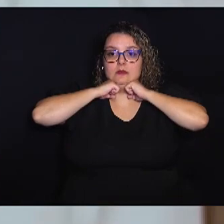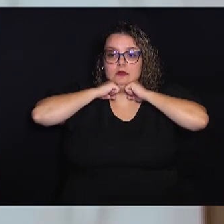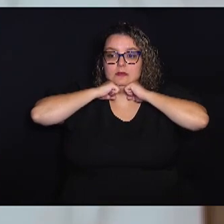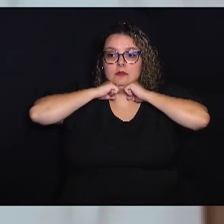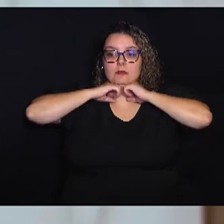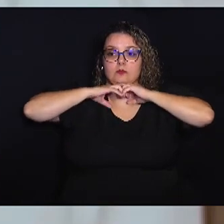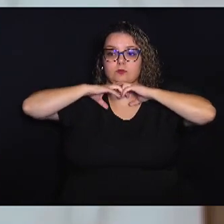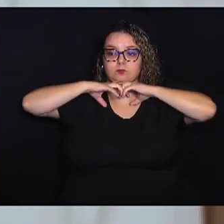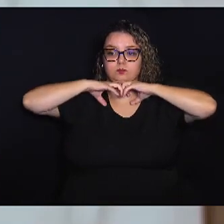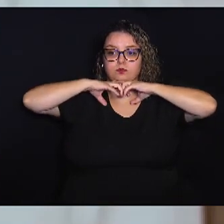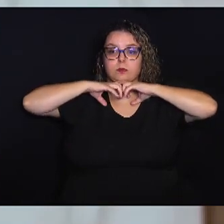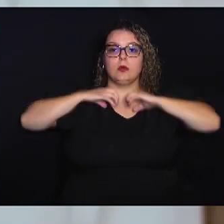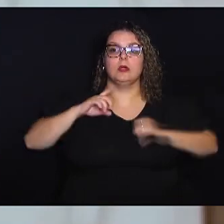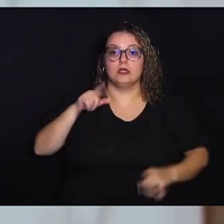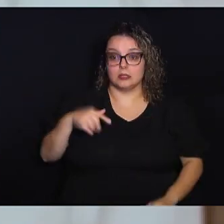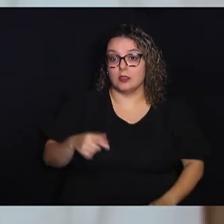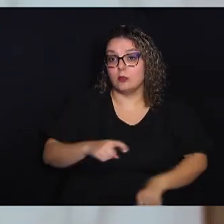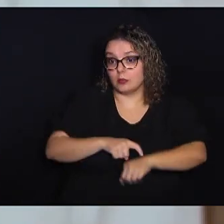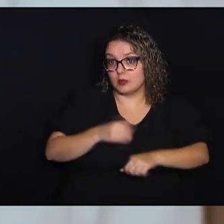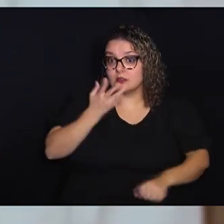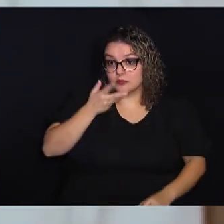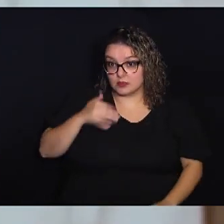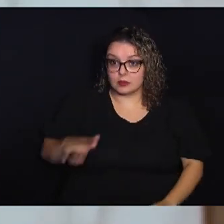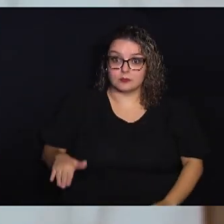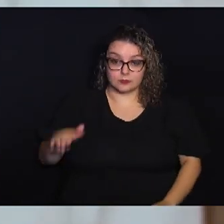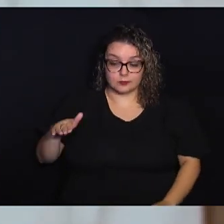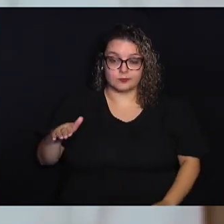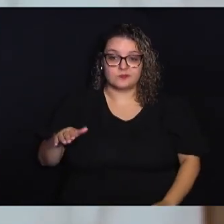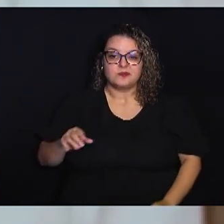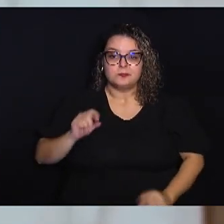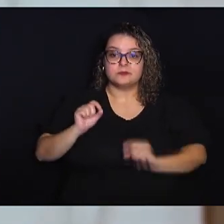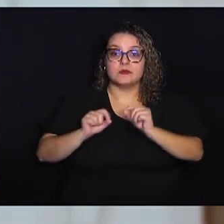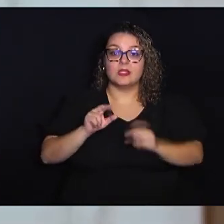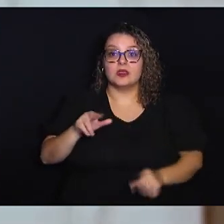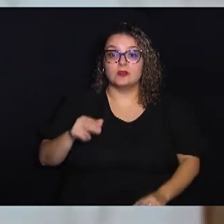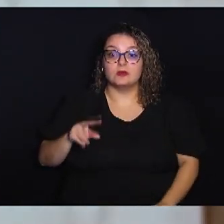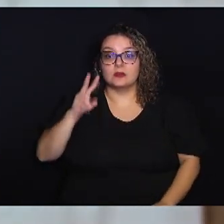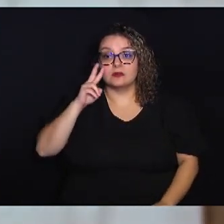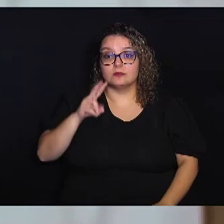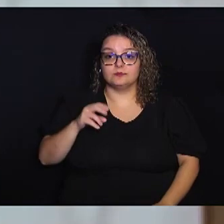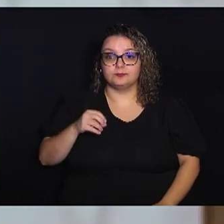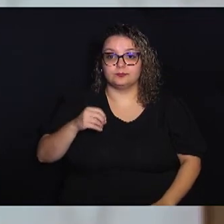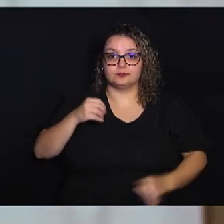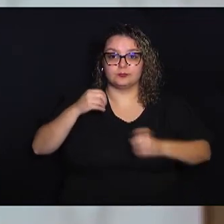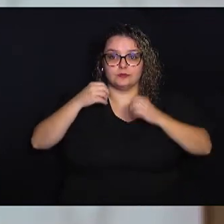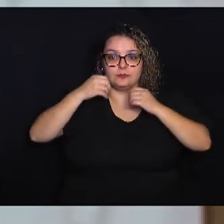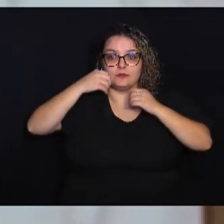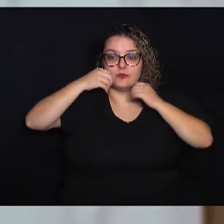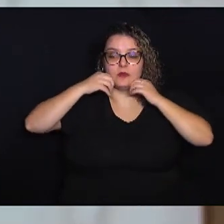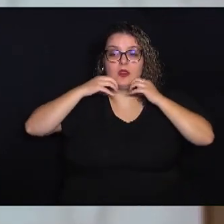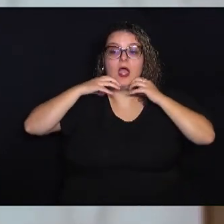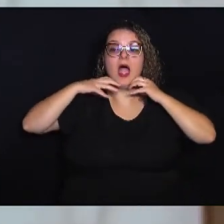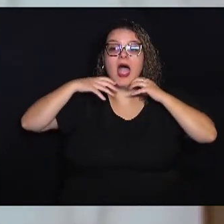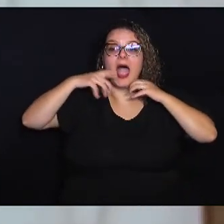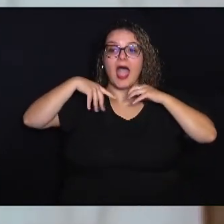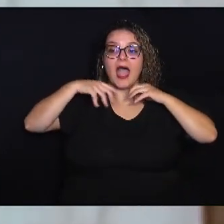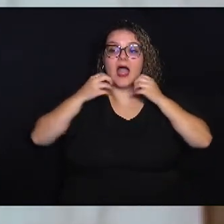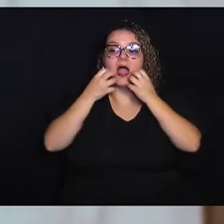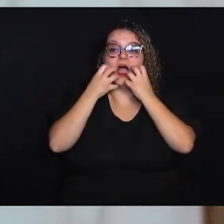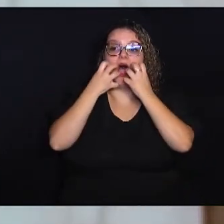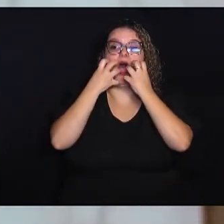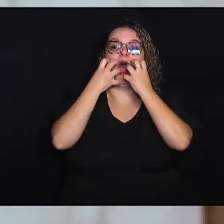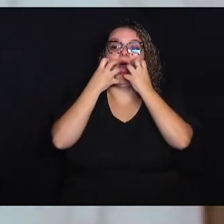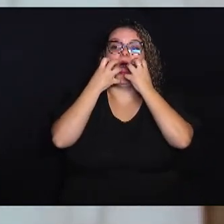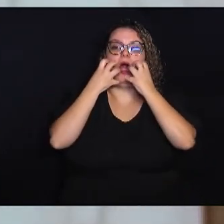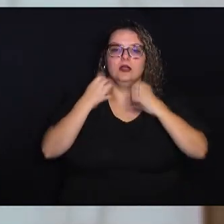o momento da nossa infância, né? Então, quem nunca viu aquelas crianças que ela abre a boca e tem aquela amígdala grandona e tal. Então,